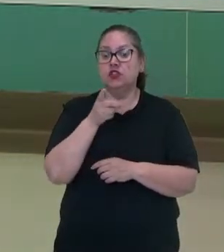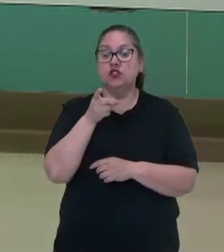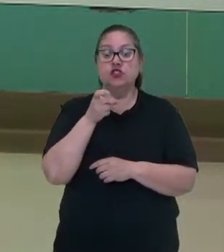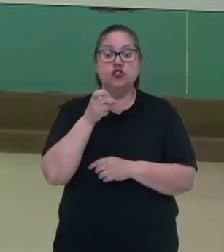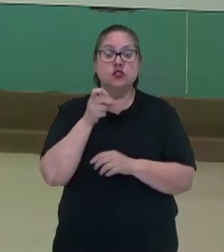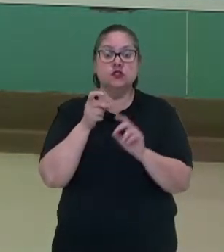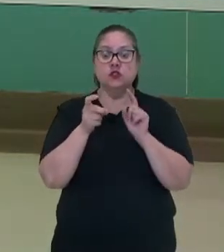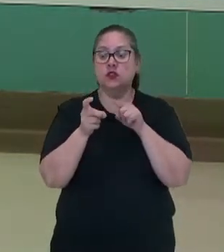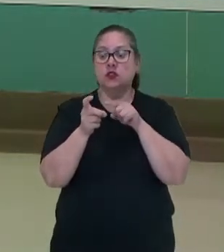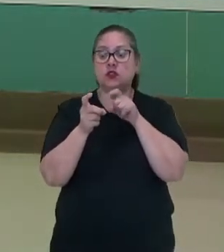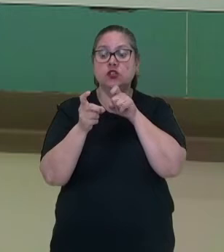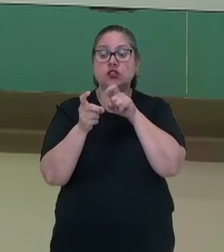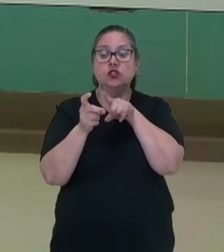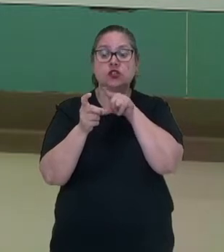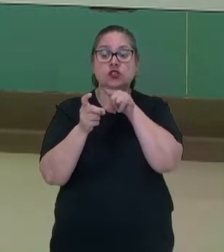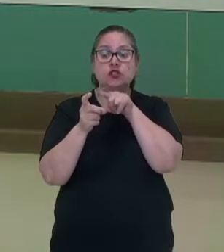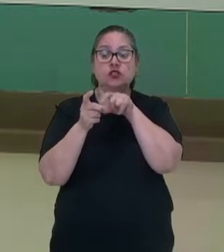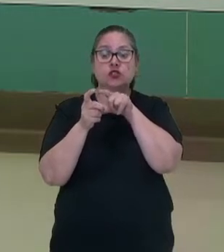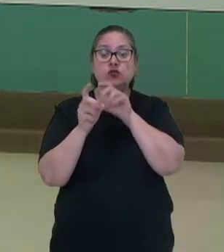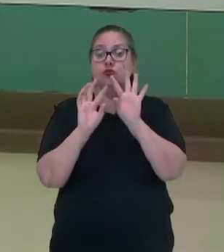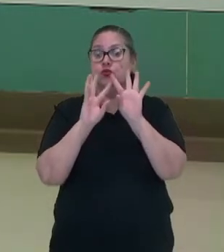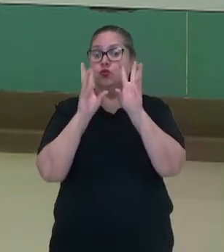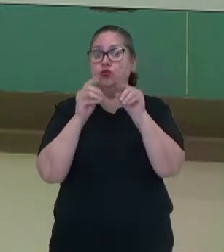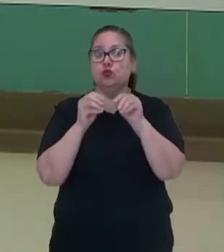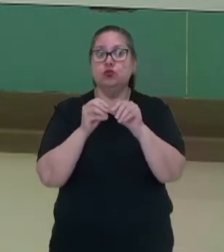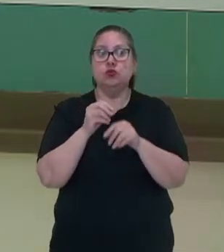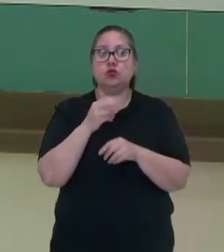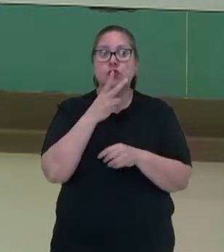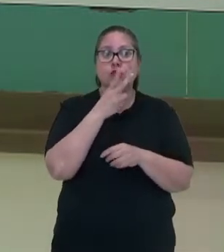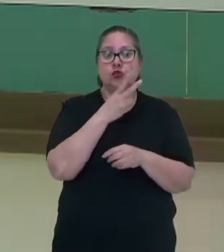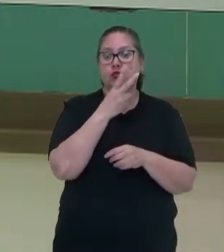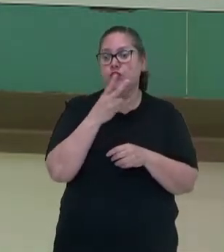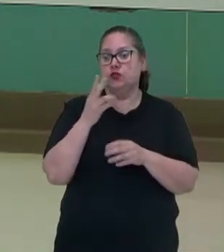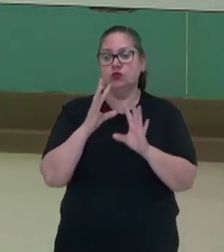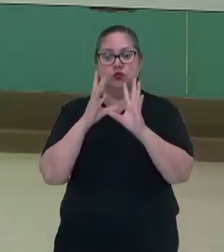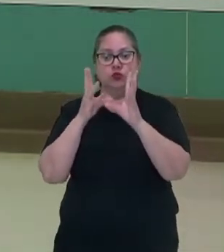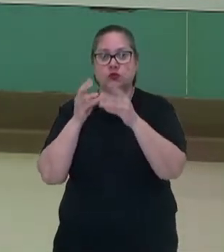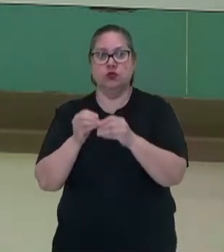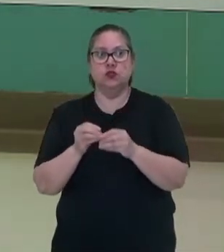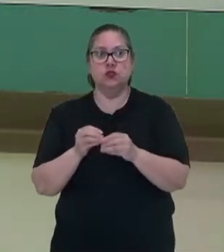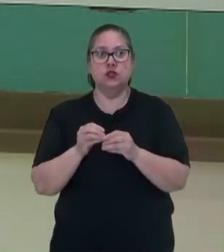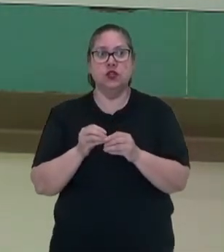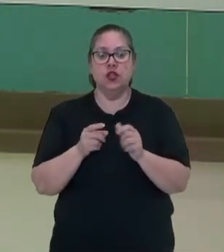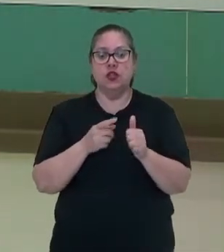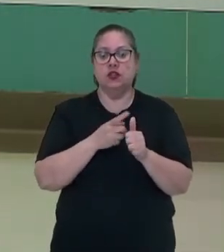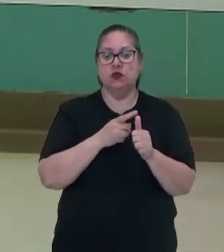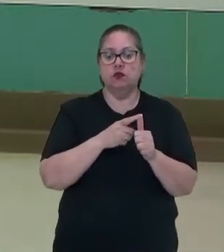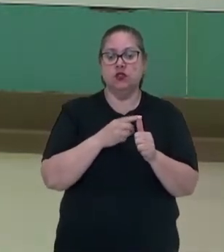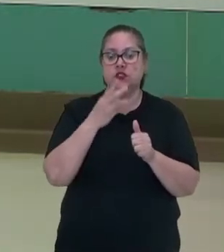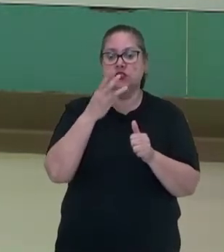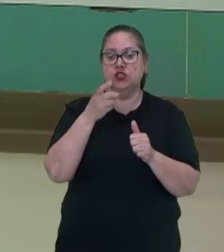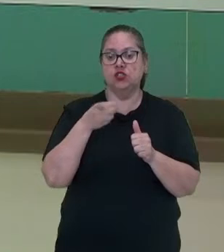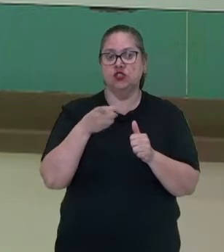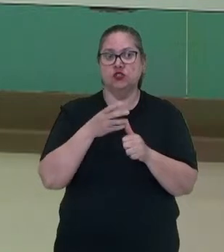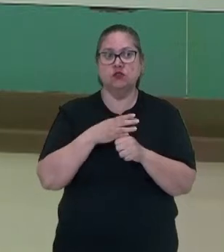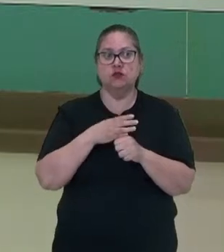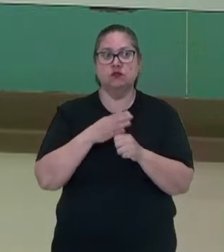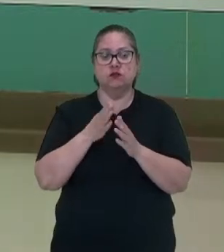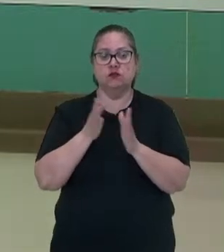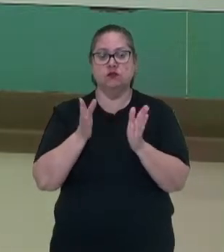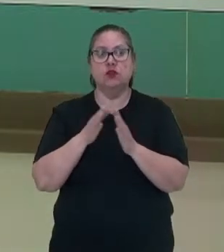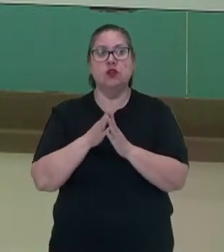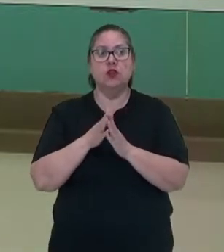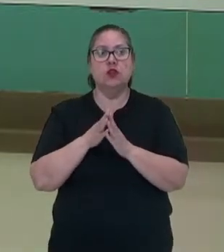para nós em todas as parcelas. Então, eu tenho 2 em todas elas. Na primeira, eu tenho 3x, né, abrindo o